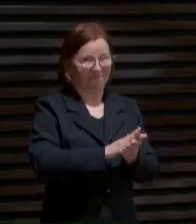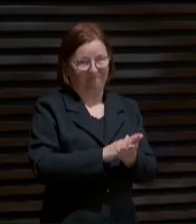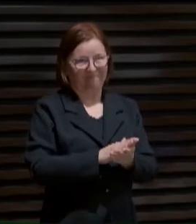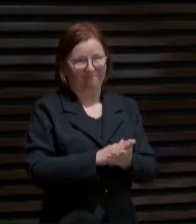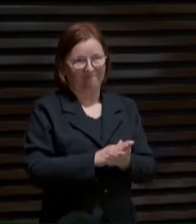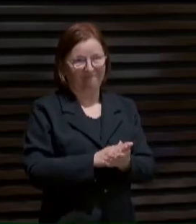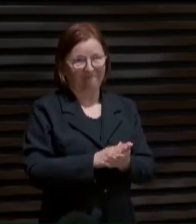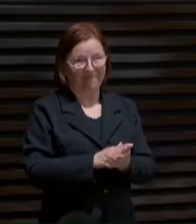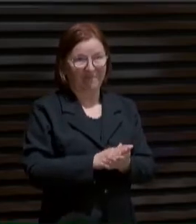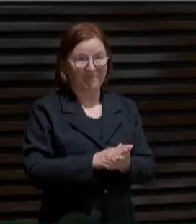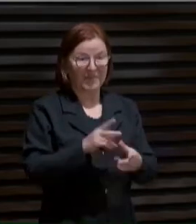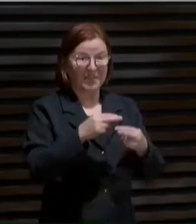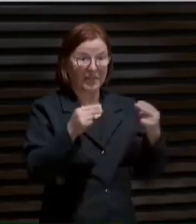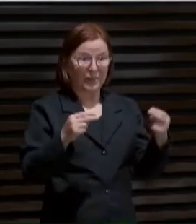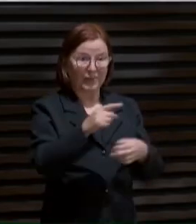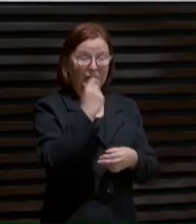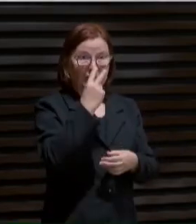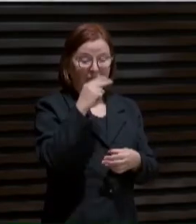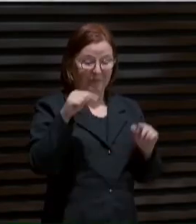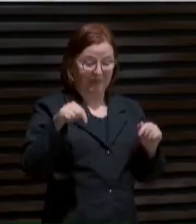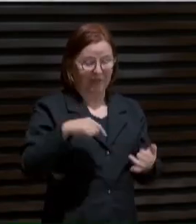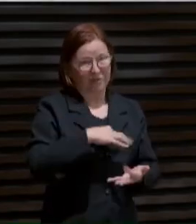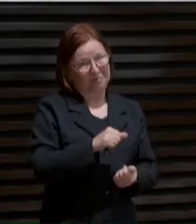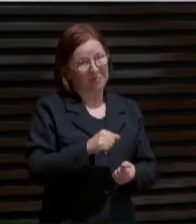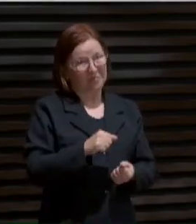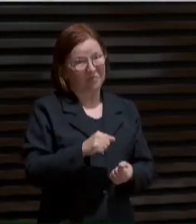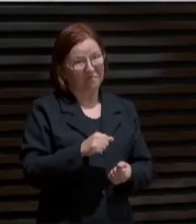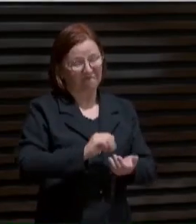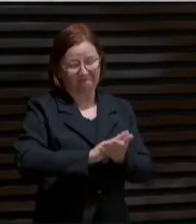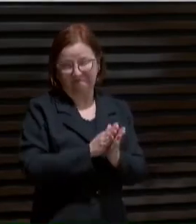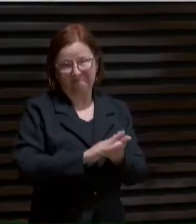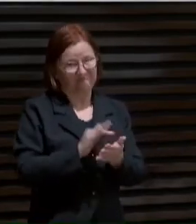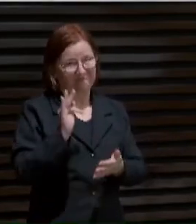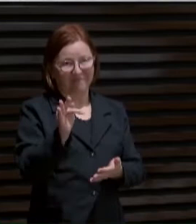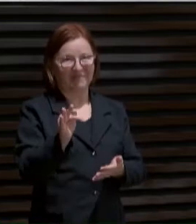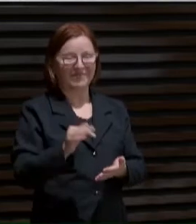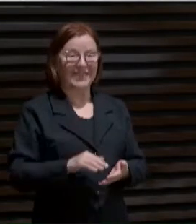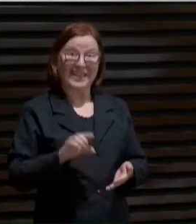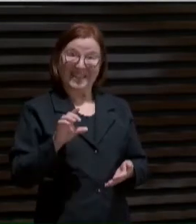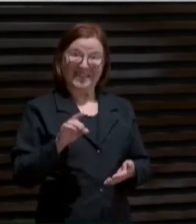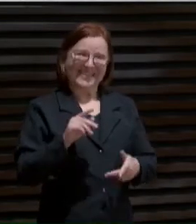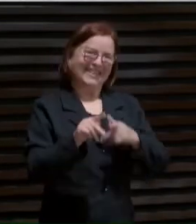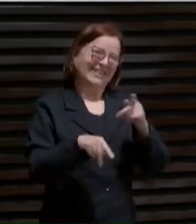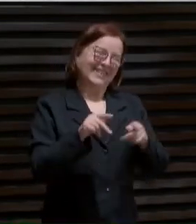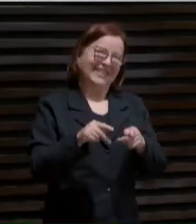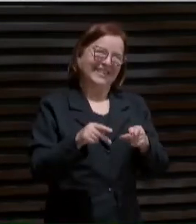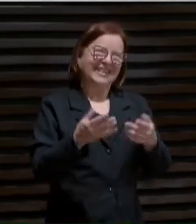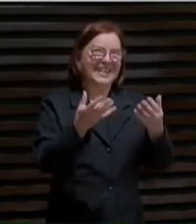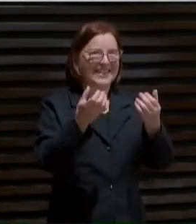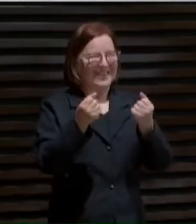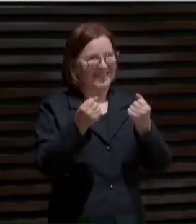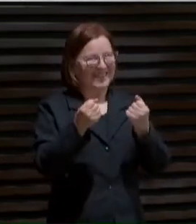vai se acabar essa é a verdade da palavra de Deus e somente aqueles que receberam o